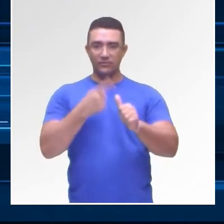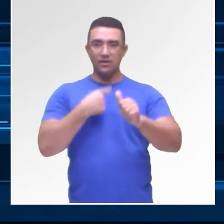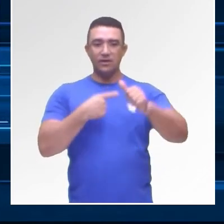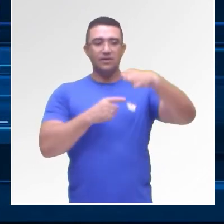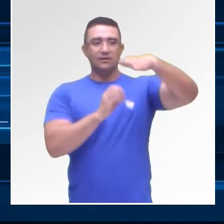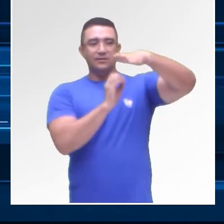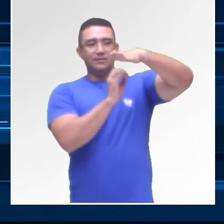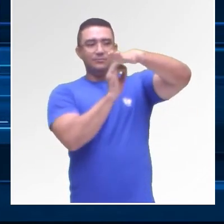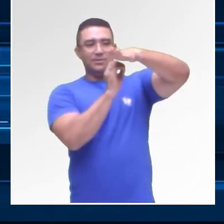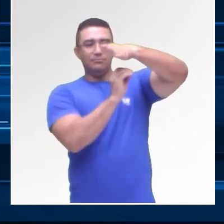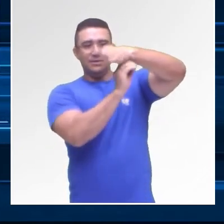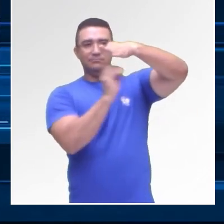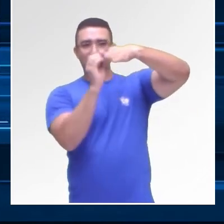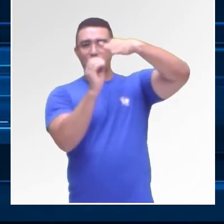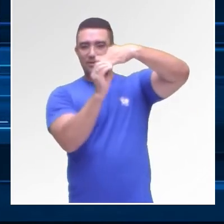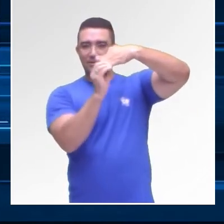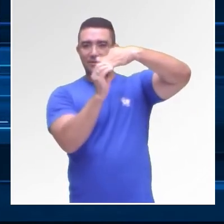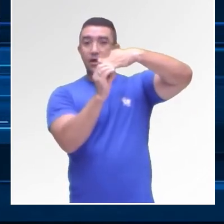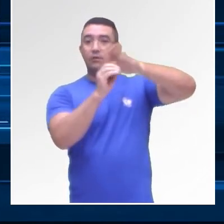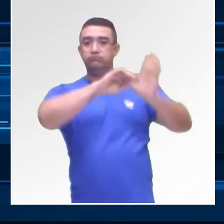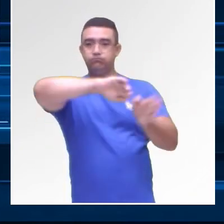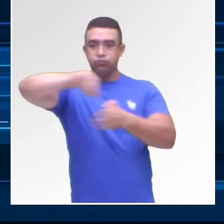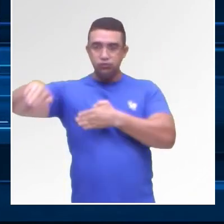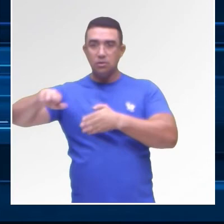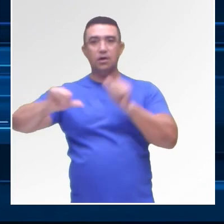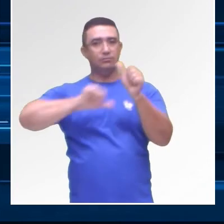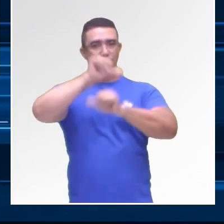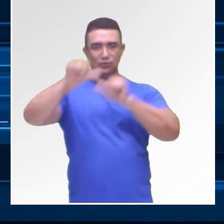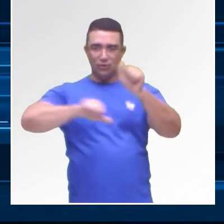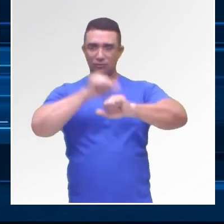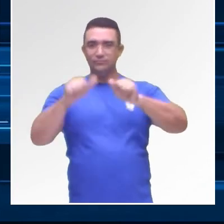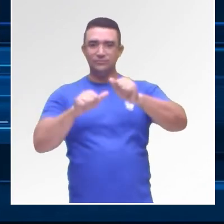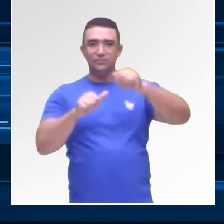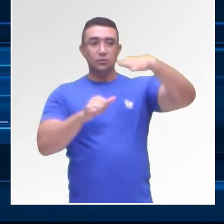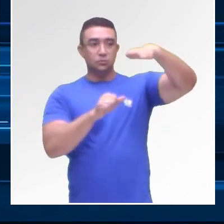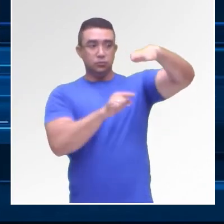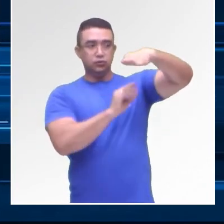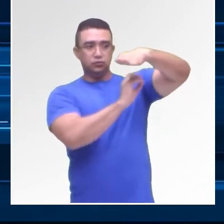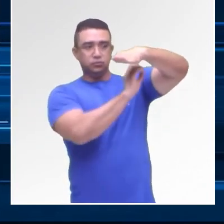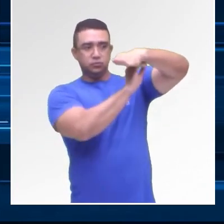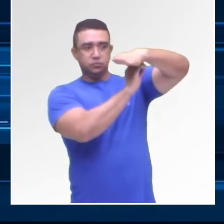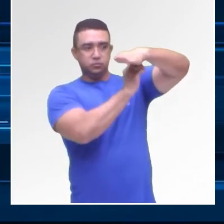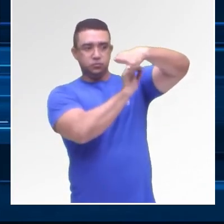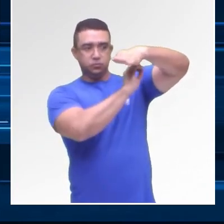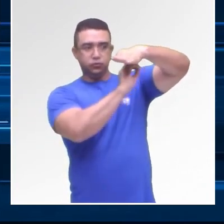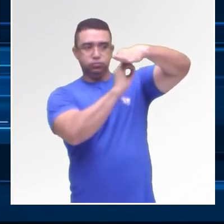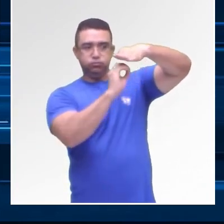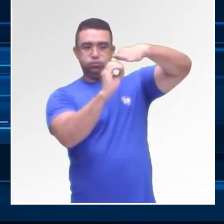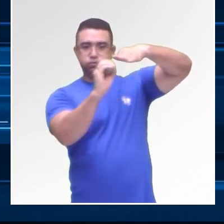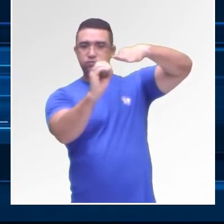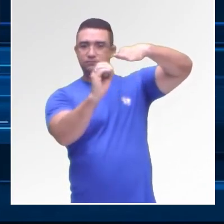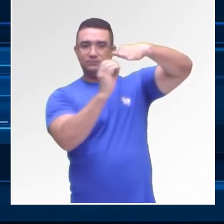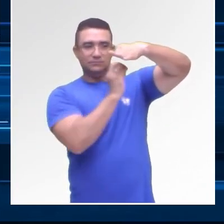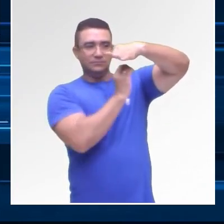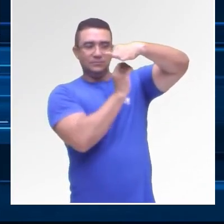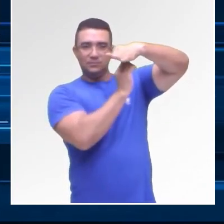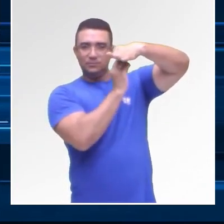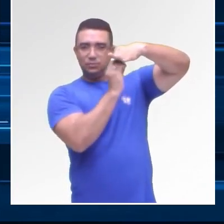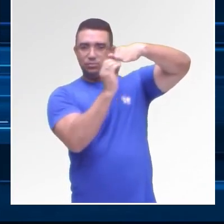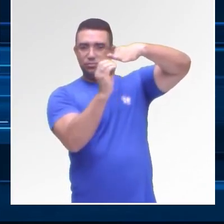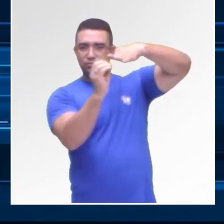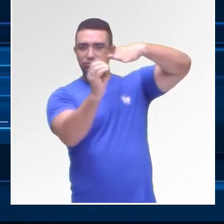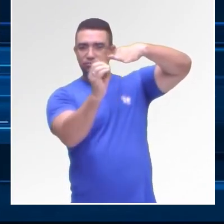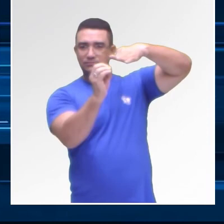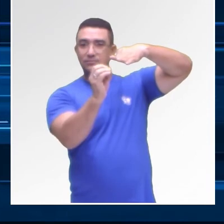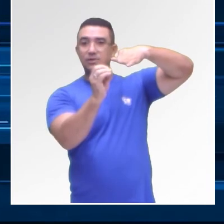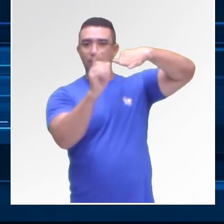rodinhas, uma na frente e outra atrás, eles colocaram logo as rodinhas em fileiras e tornaram também elas